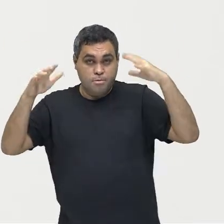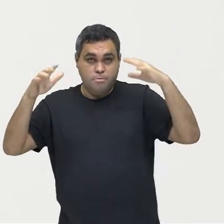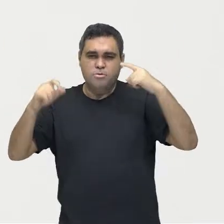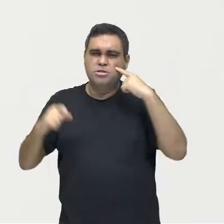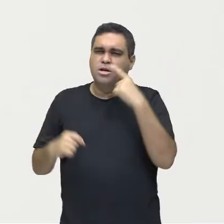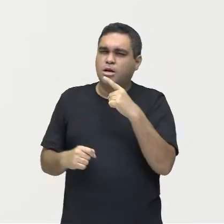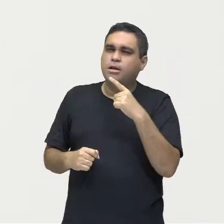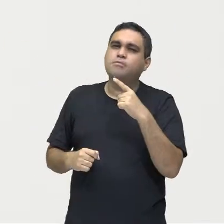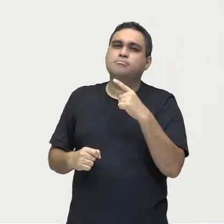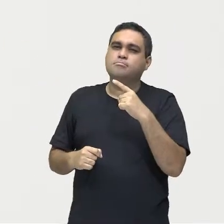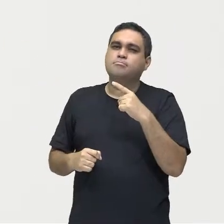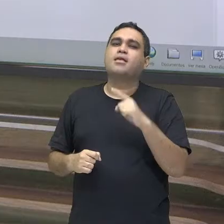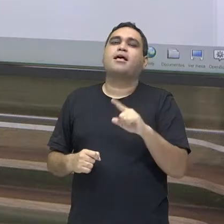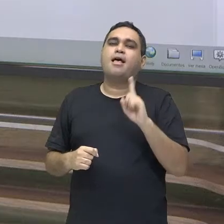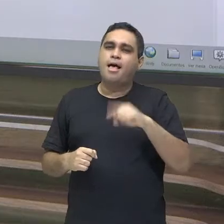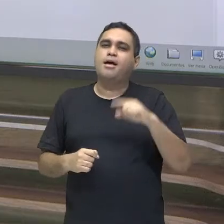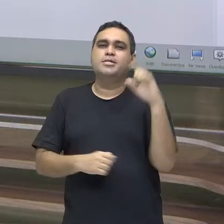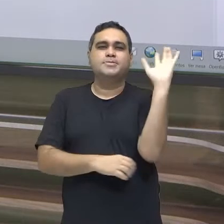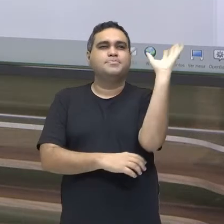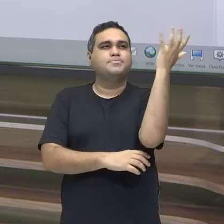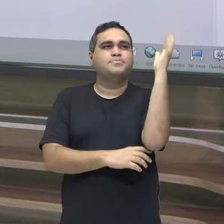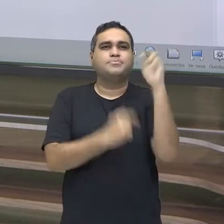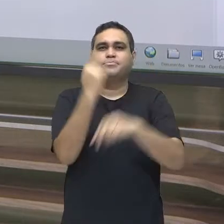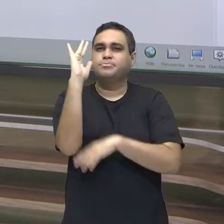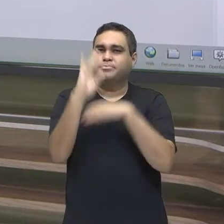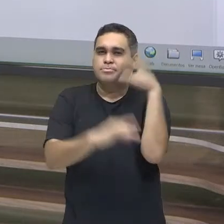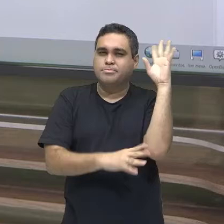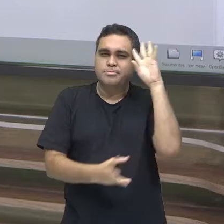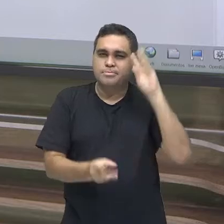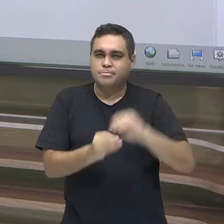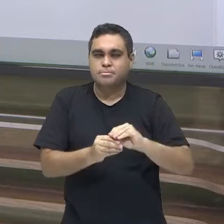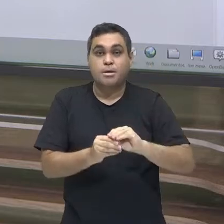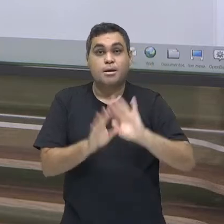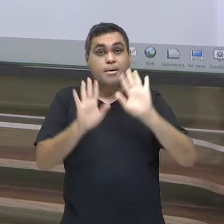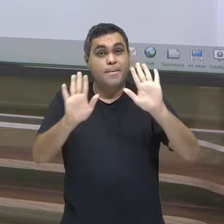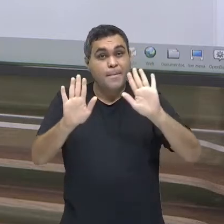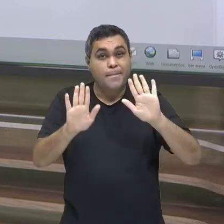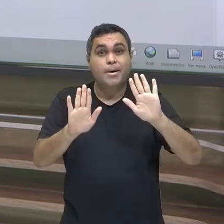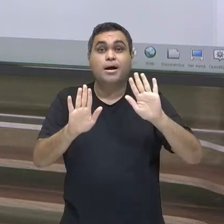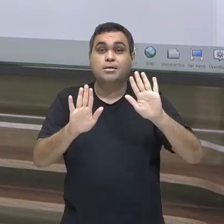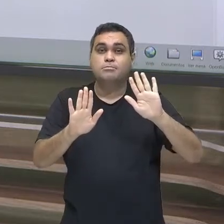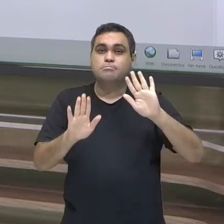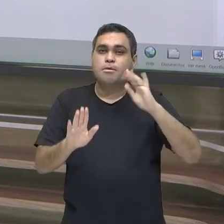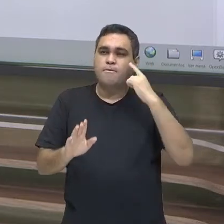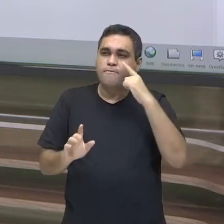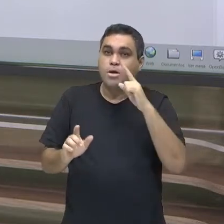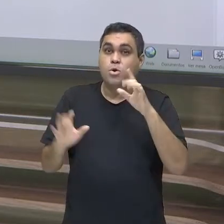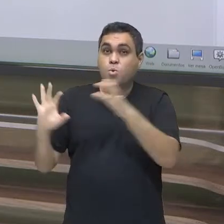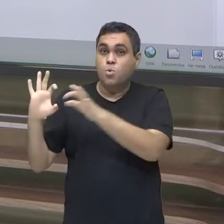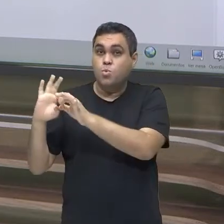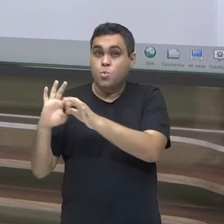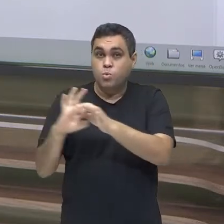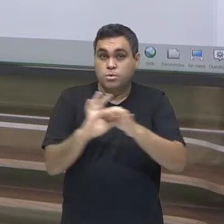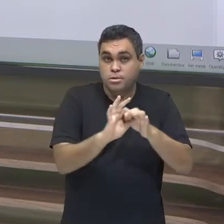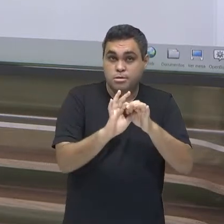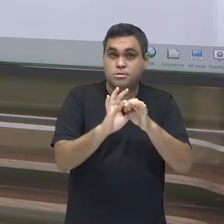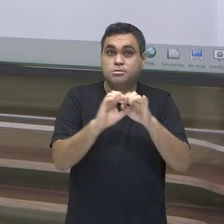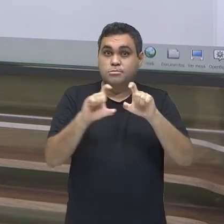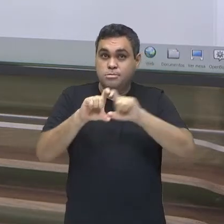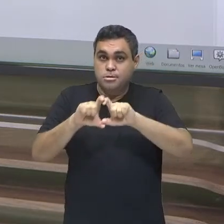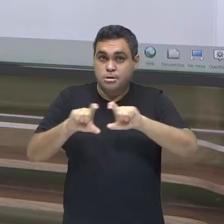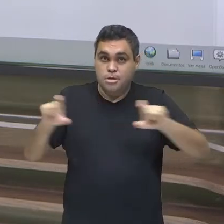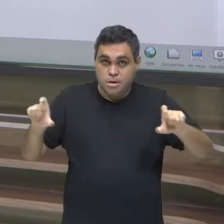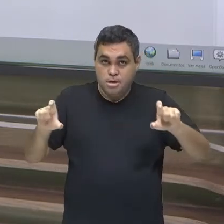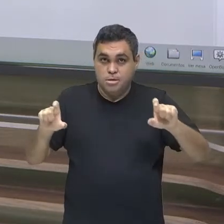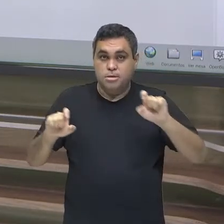você olha, você já diz assim, esse verbo indica fenômeno da natureza, certo? Mas observe pelo contexto da oração, da